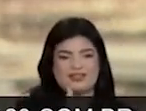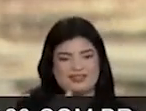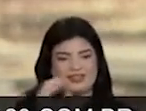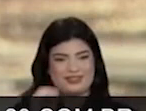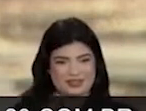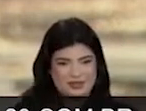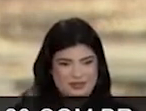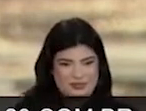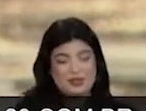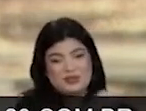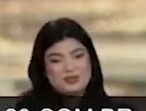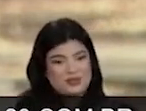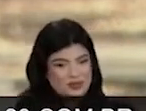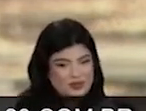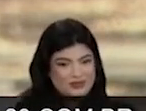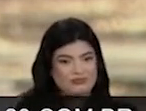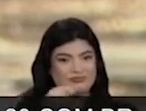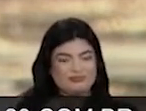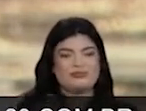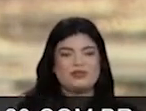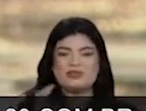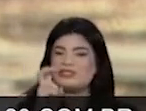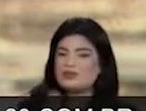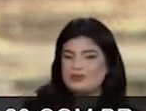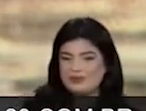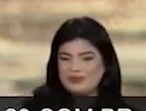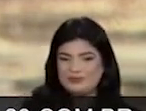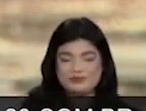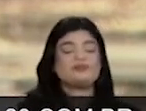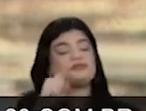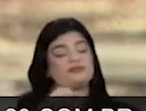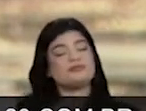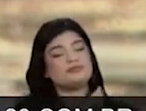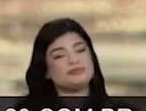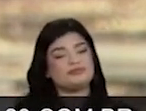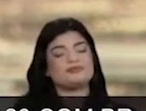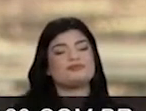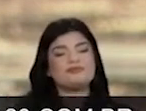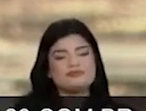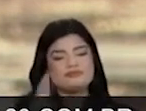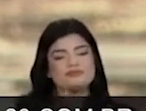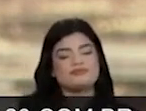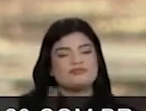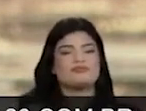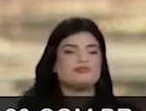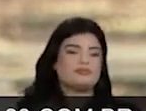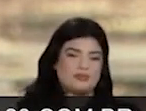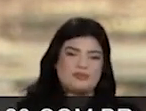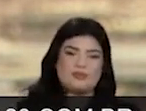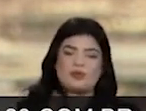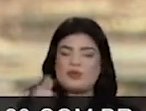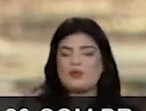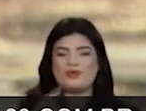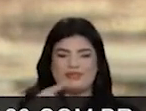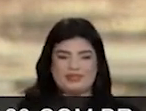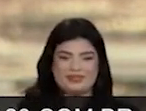da cidade do Rio de Janeiro, num período de 5 anos. A ideia é que o modelo possa ser utilizado também em outras cidades